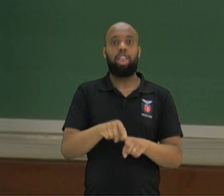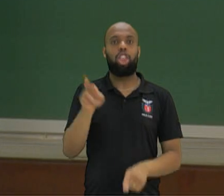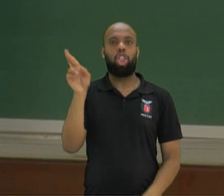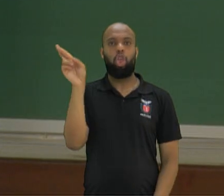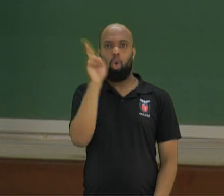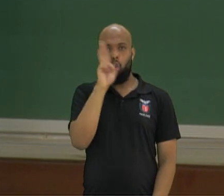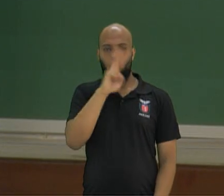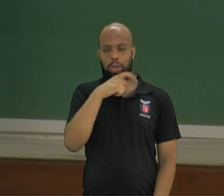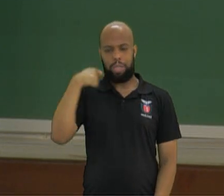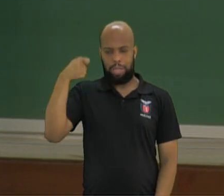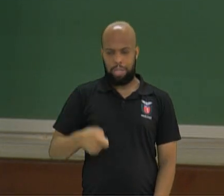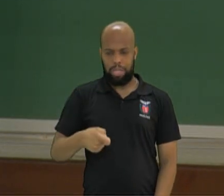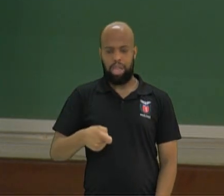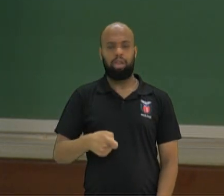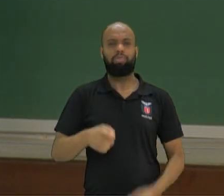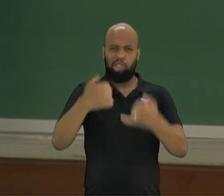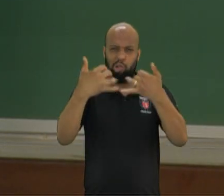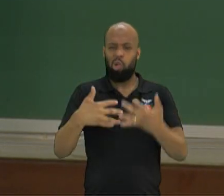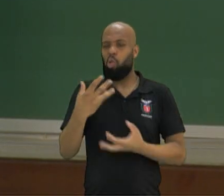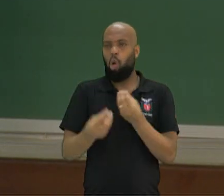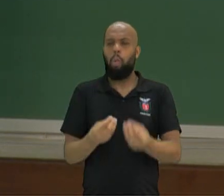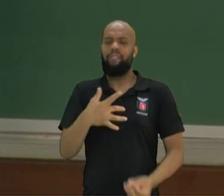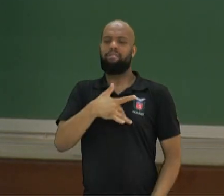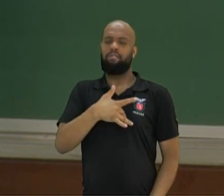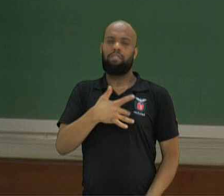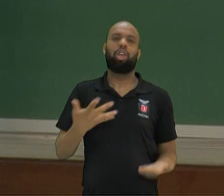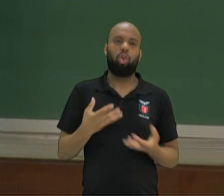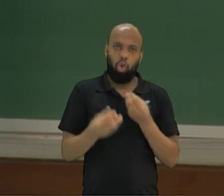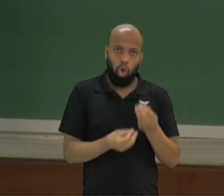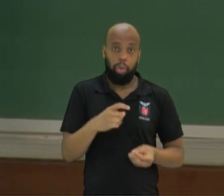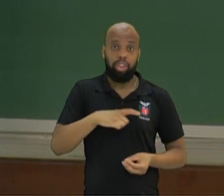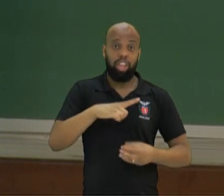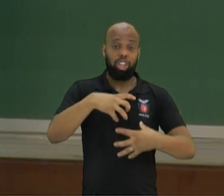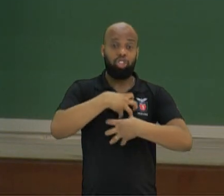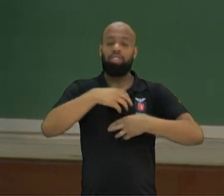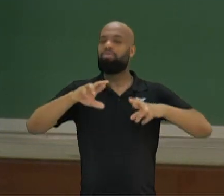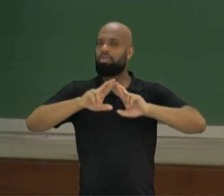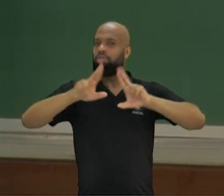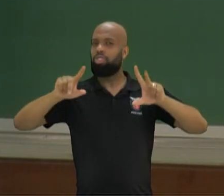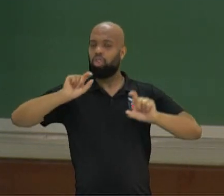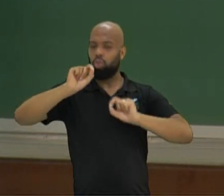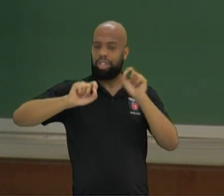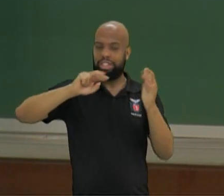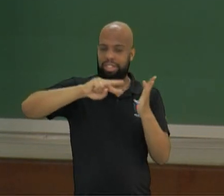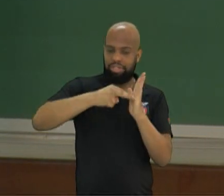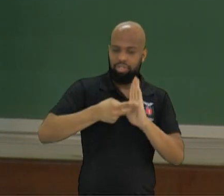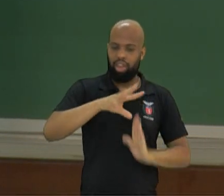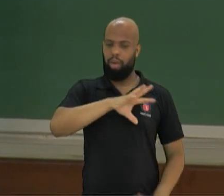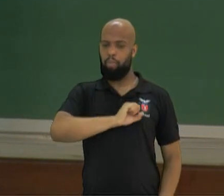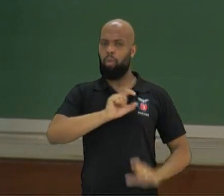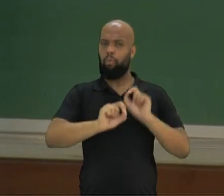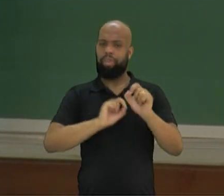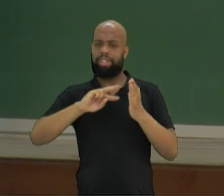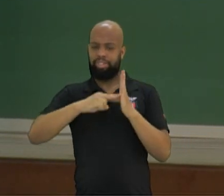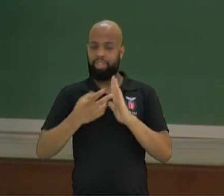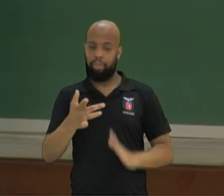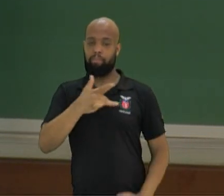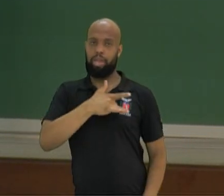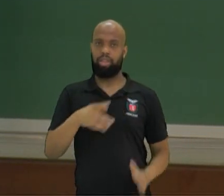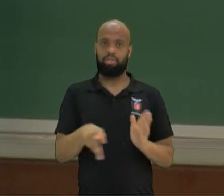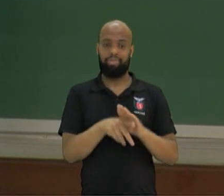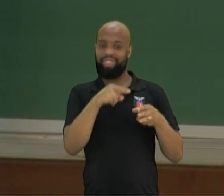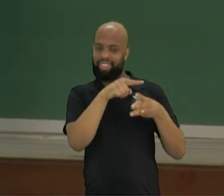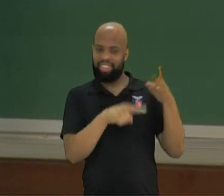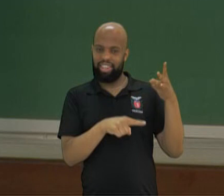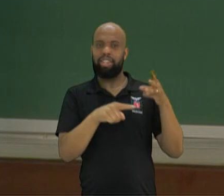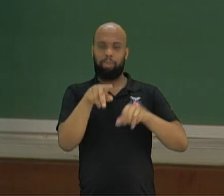tá bom? Então nós vamos ter versões diferentes do que é o amor, do que é se apaixonar, nesses 3